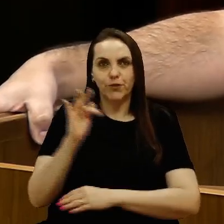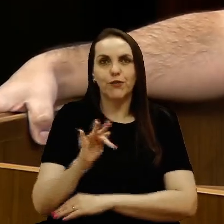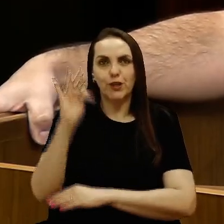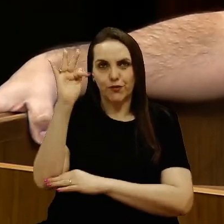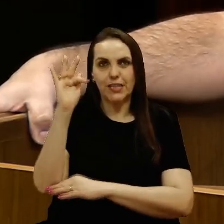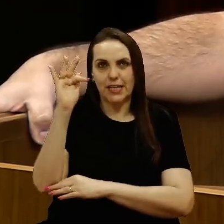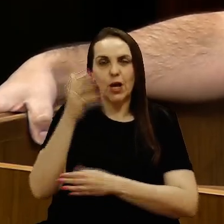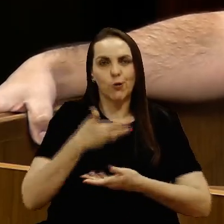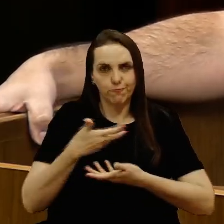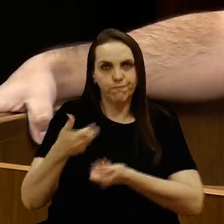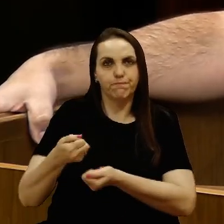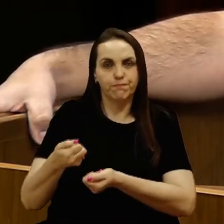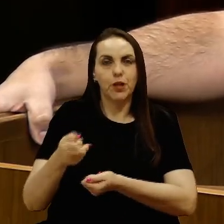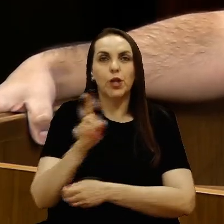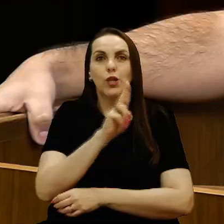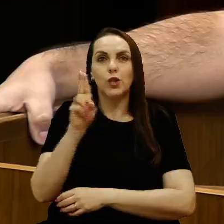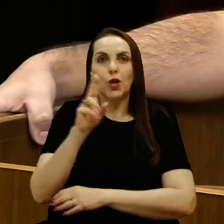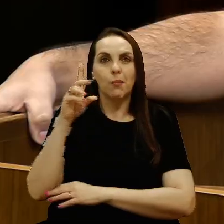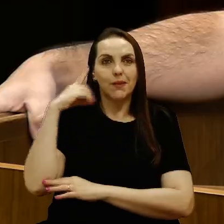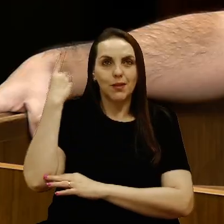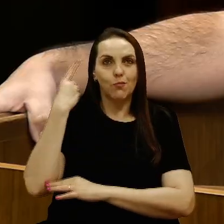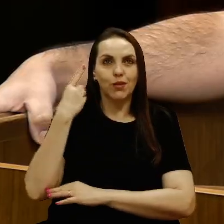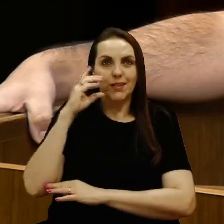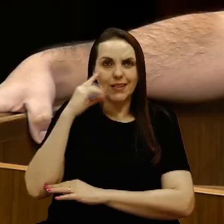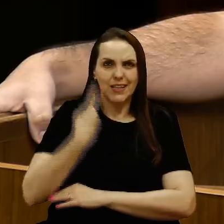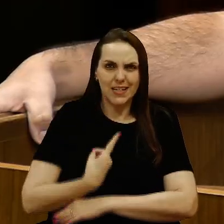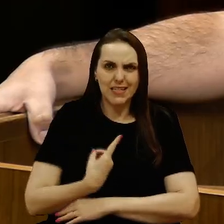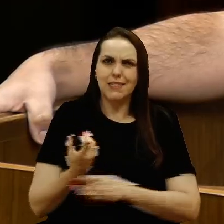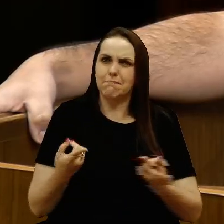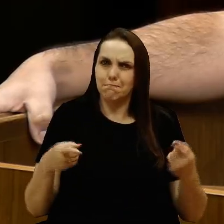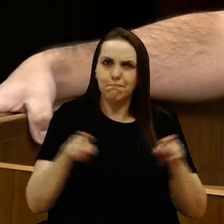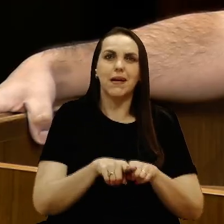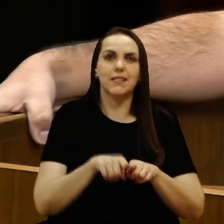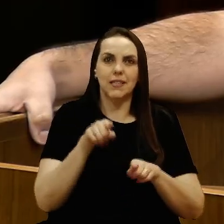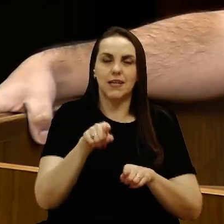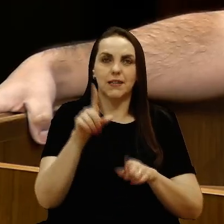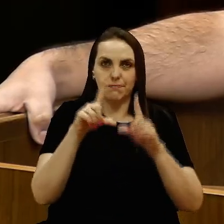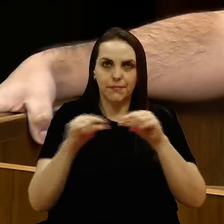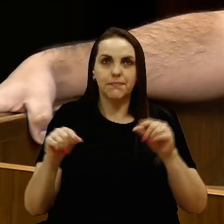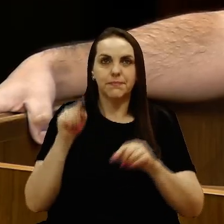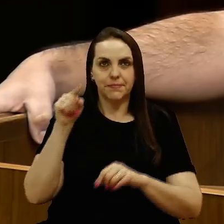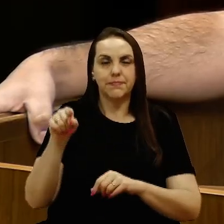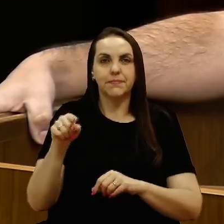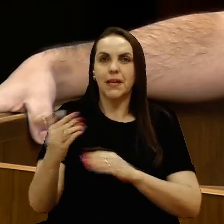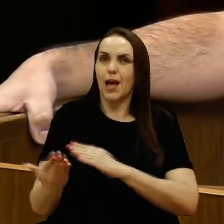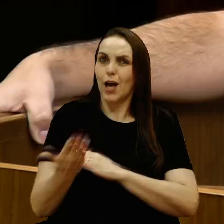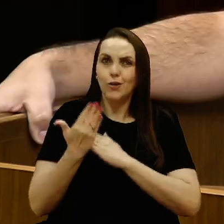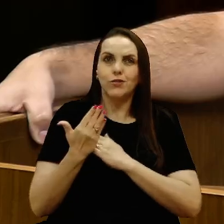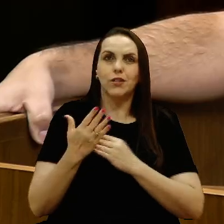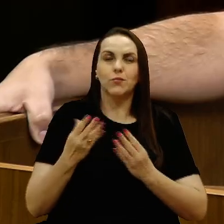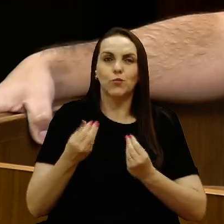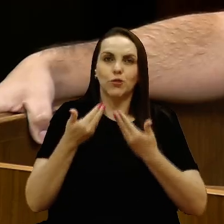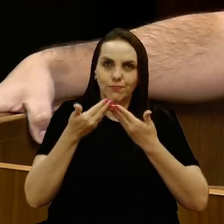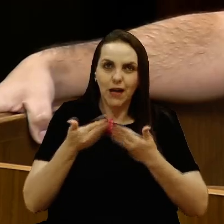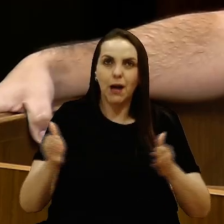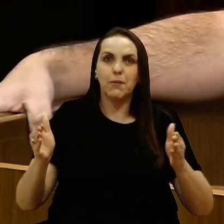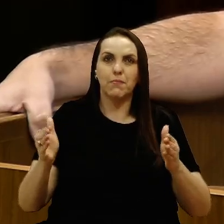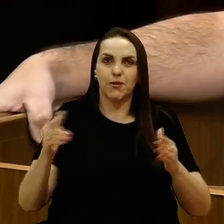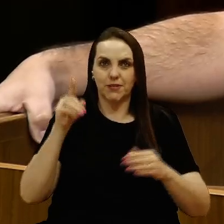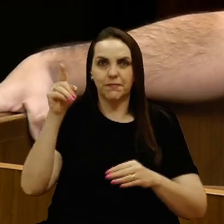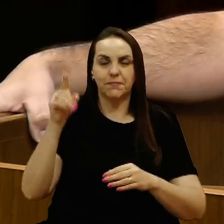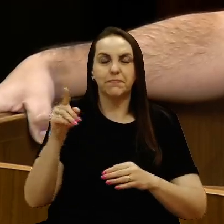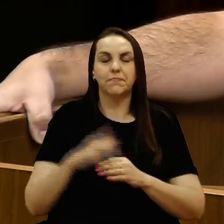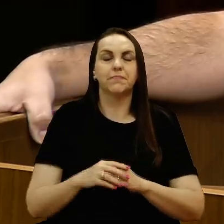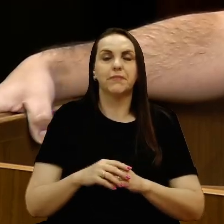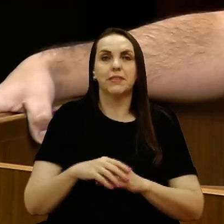da deputada federal Denise Pessoa, que tem sido parceira lá em Brasília, né, tem ajudado muito a abrir as portas para nós lá no Ministério da Saúde e demais